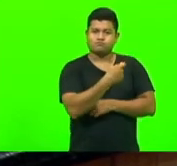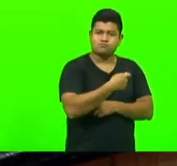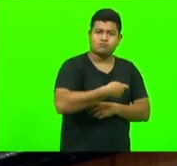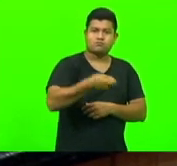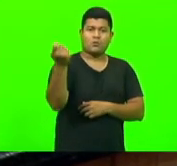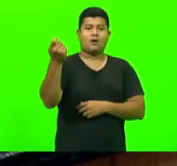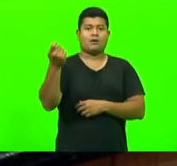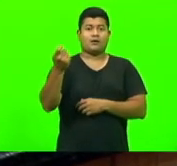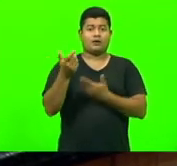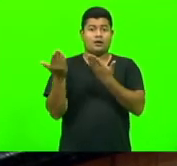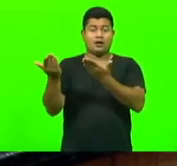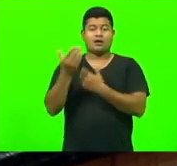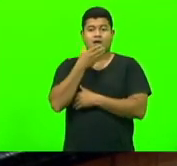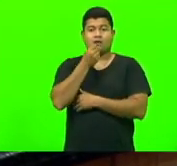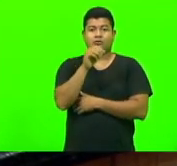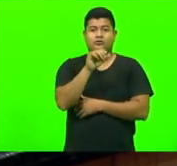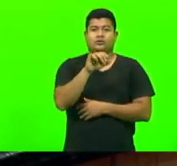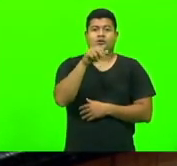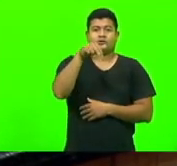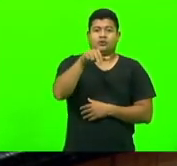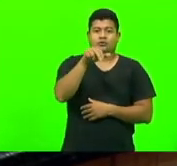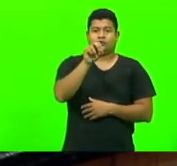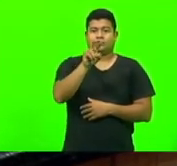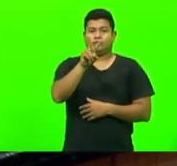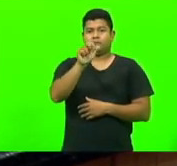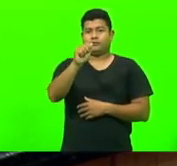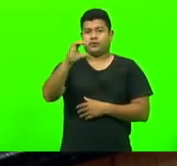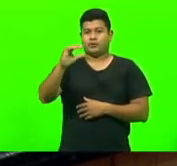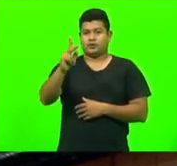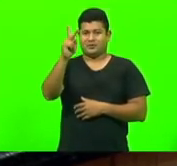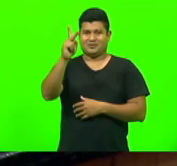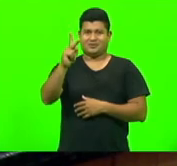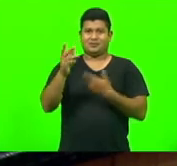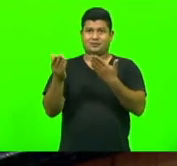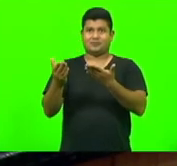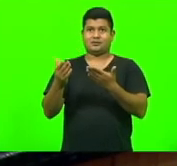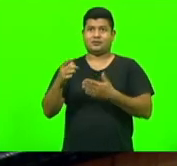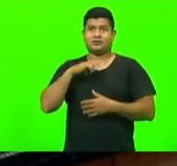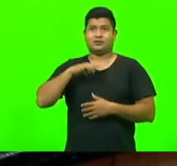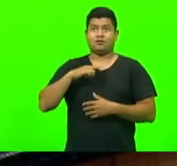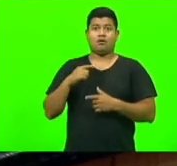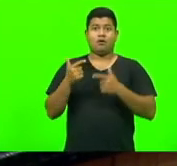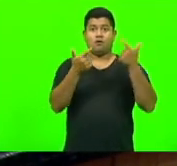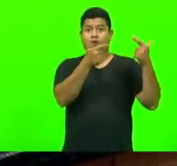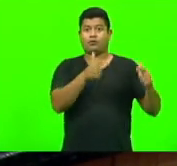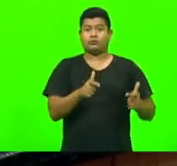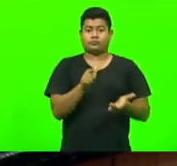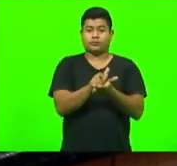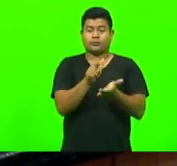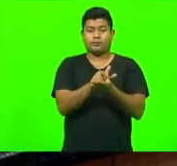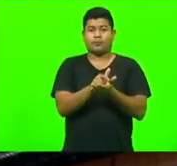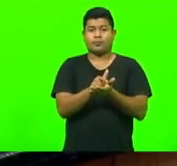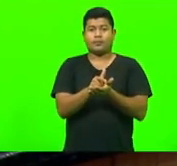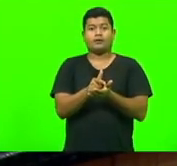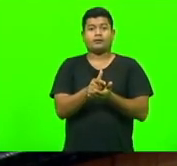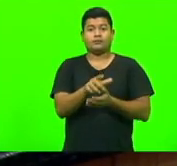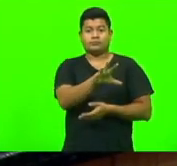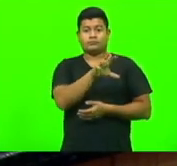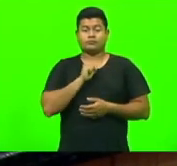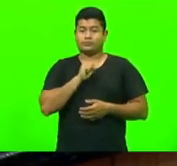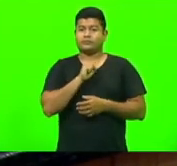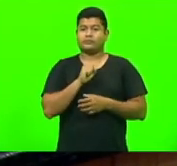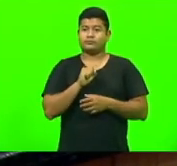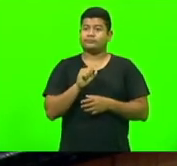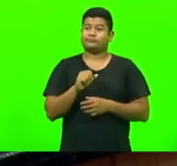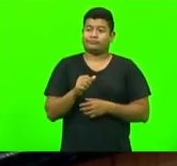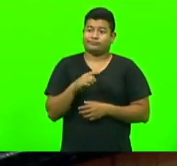papelzinho. Isso semanas antes do campeonato demonstrar que tinha pessoas lá com papelzinho e com Covid. Então, o que nós